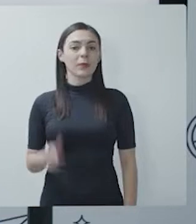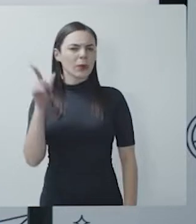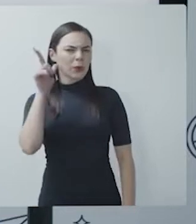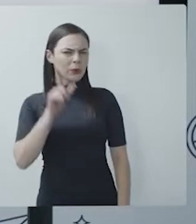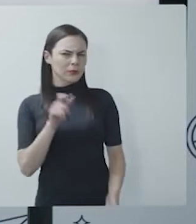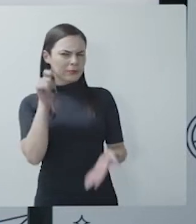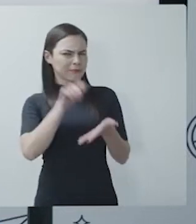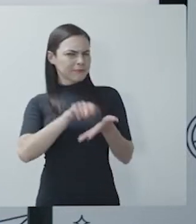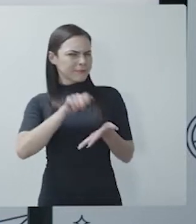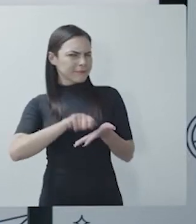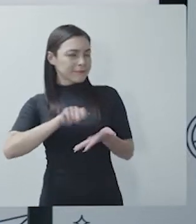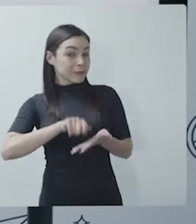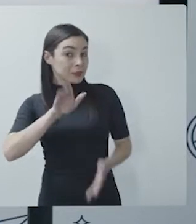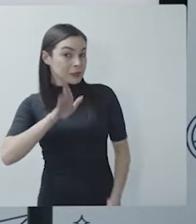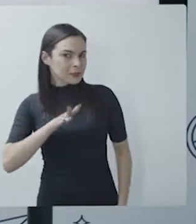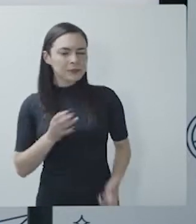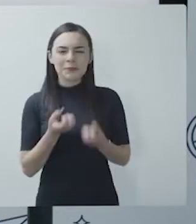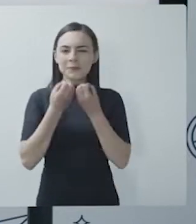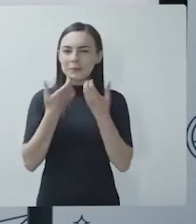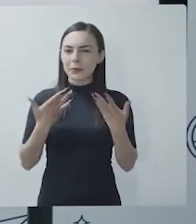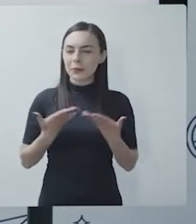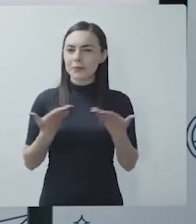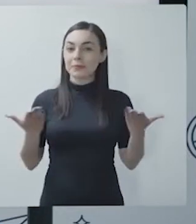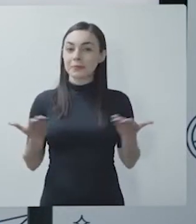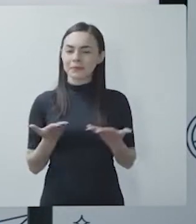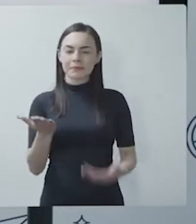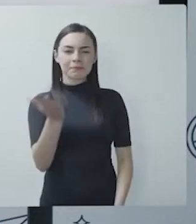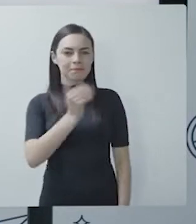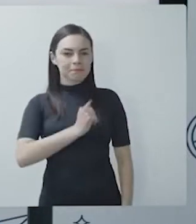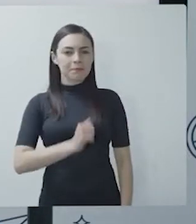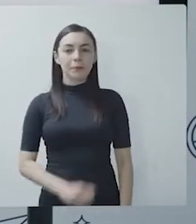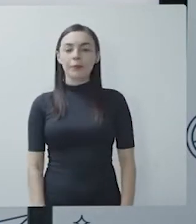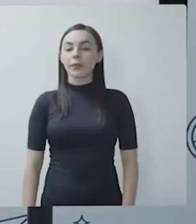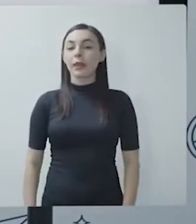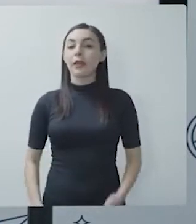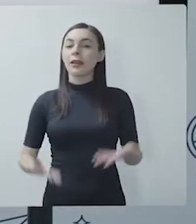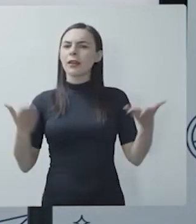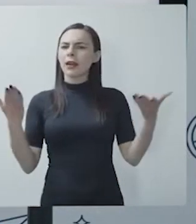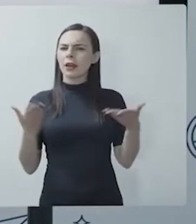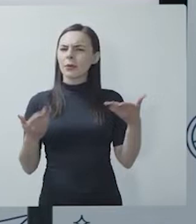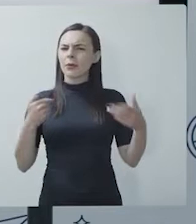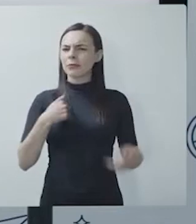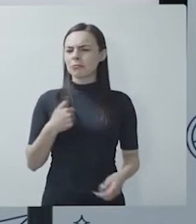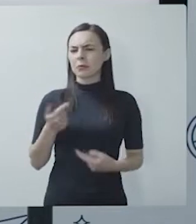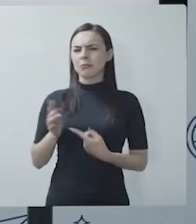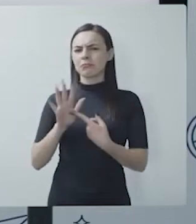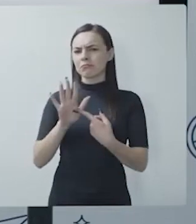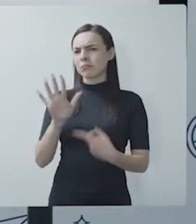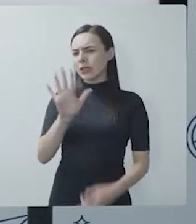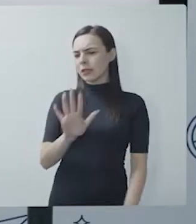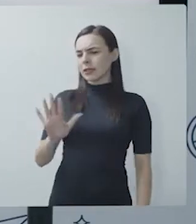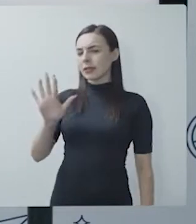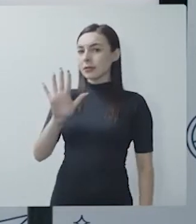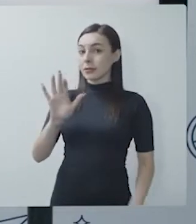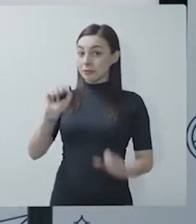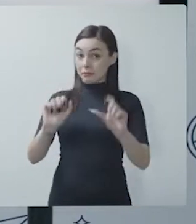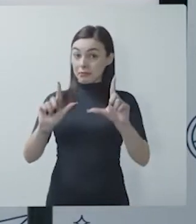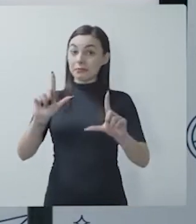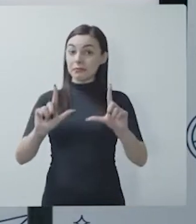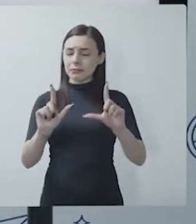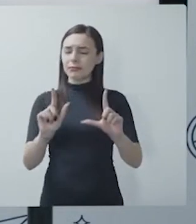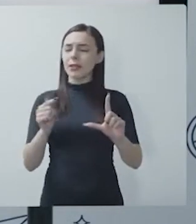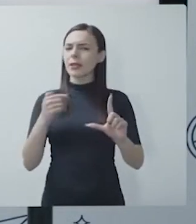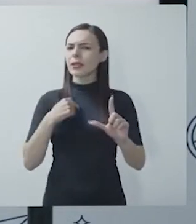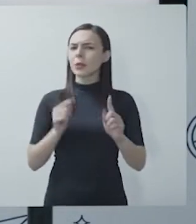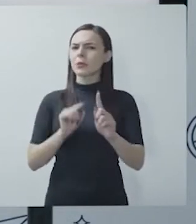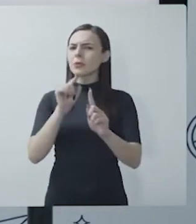Conseguiram fazer o registro? Que bom! Então vamos lá. Então eu vou trazer algumas imagens agora para vocês na tela e eu